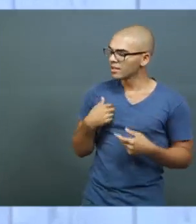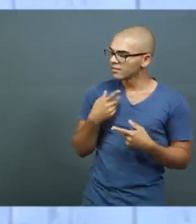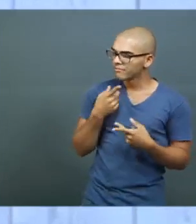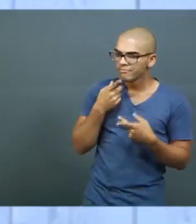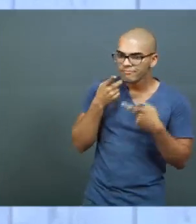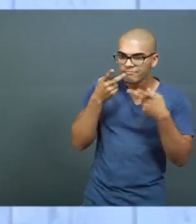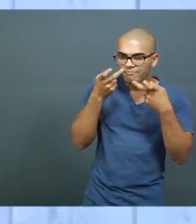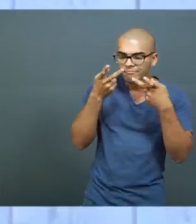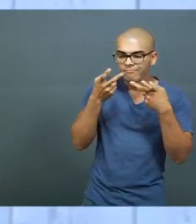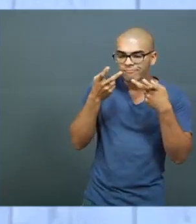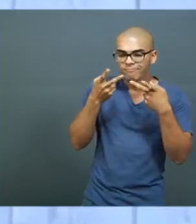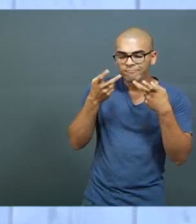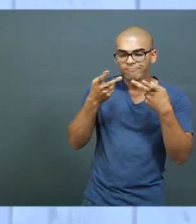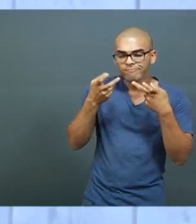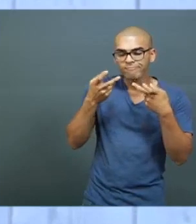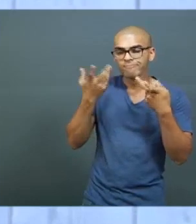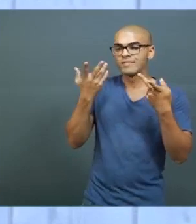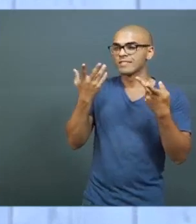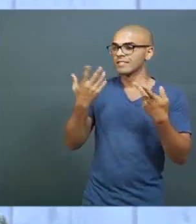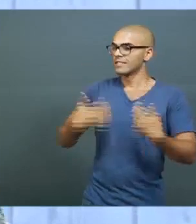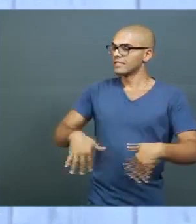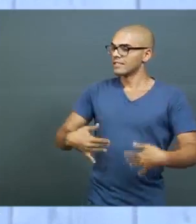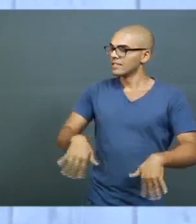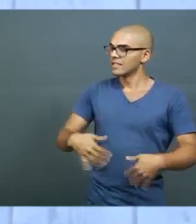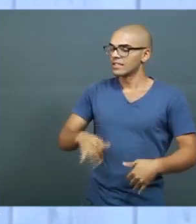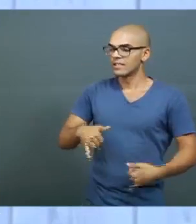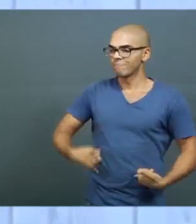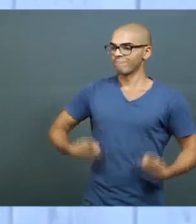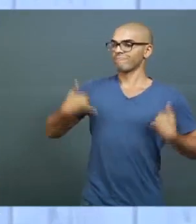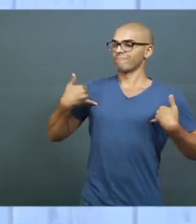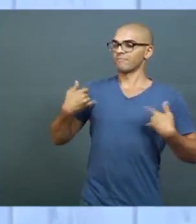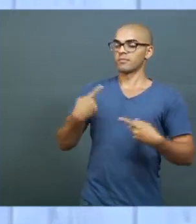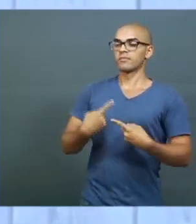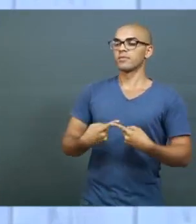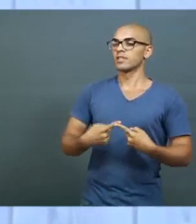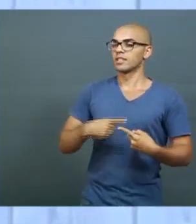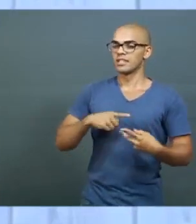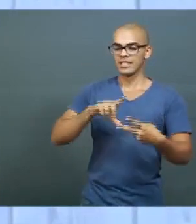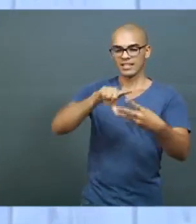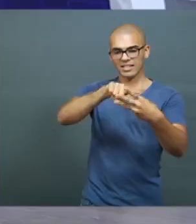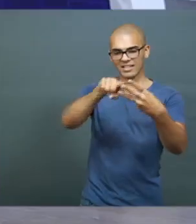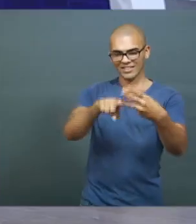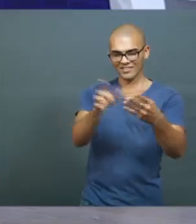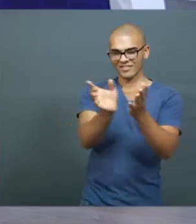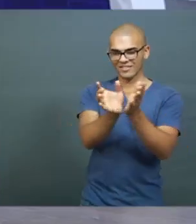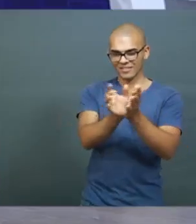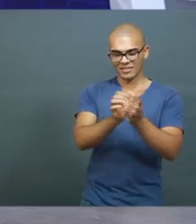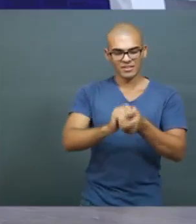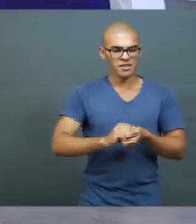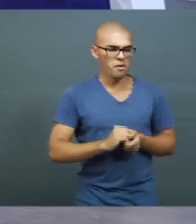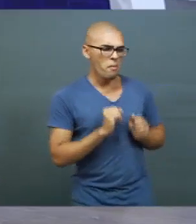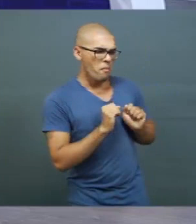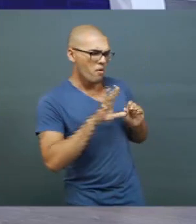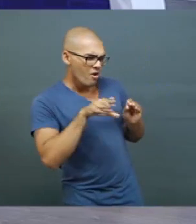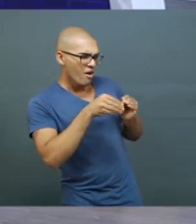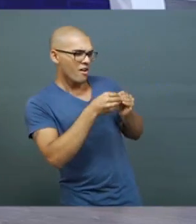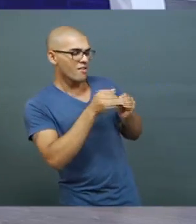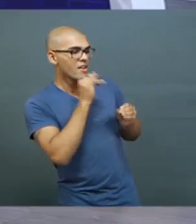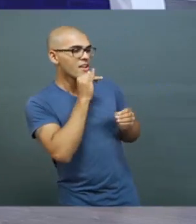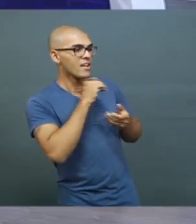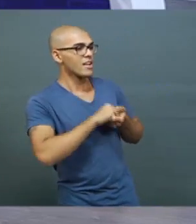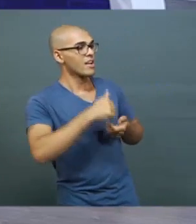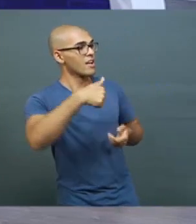chegando no nível técnico da Trupe de Truões, né? Posso fazer uma observação? Claro. A importância da UFO,